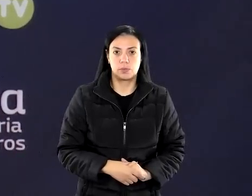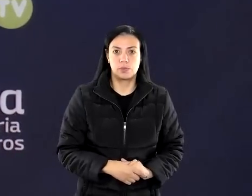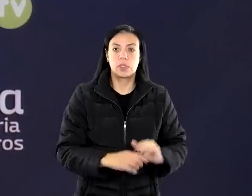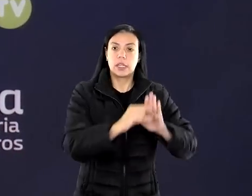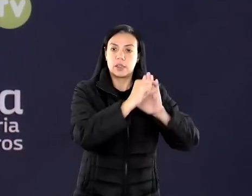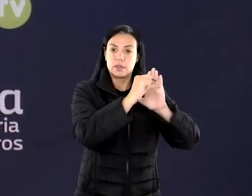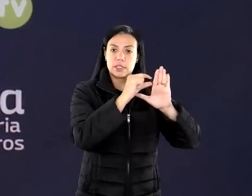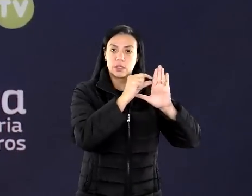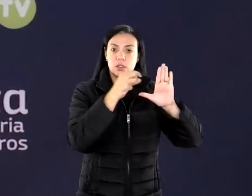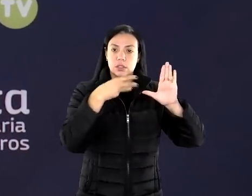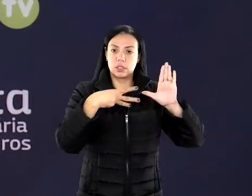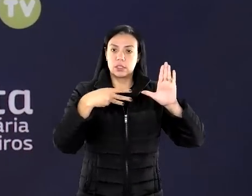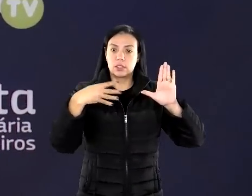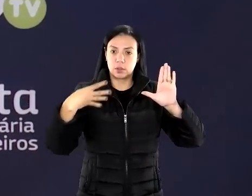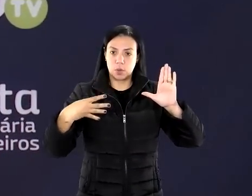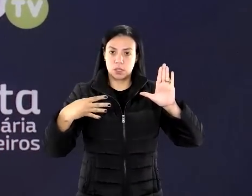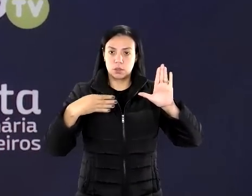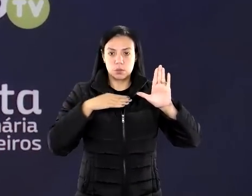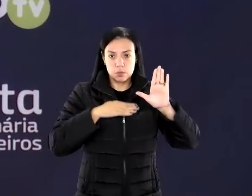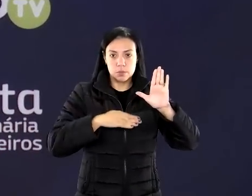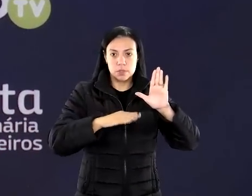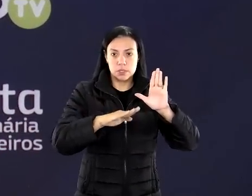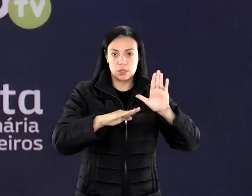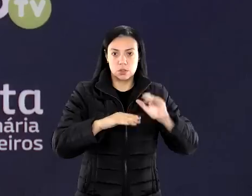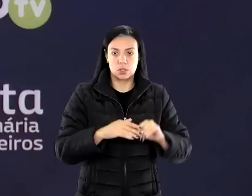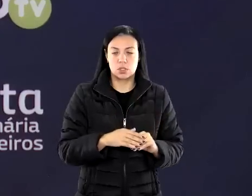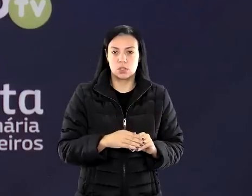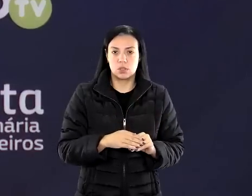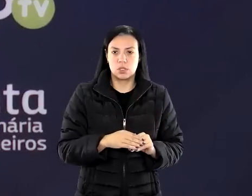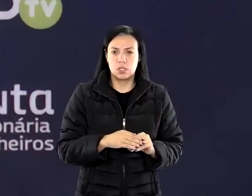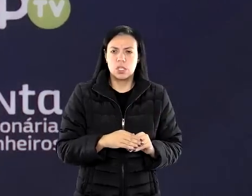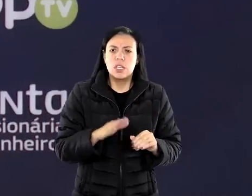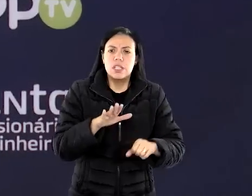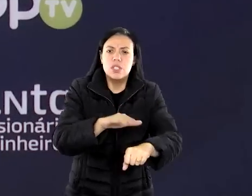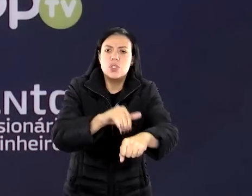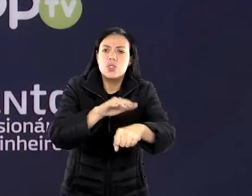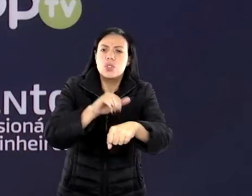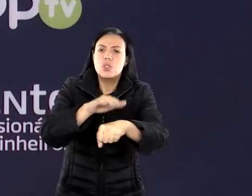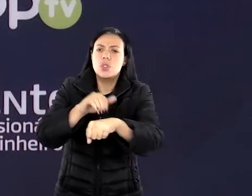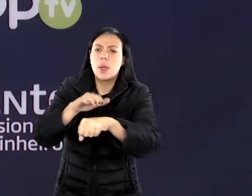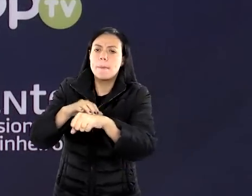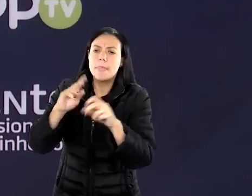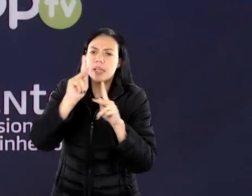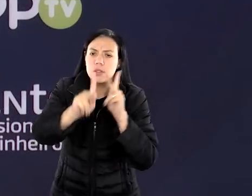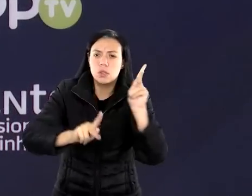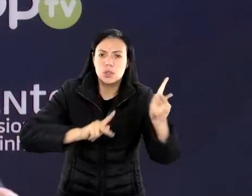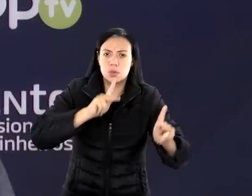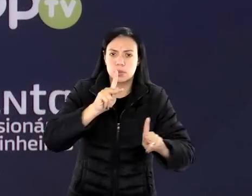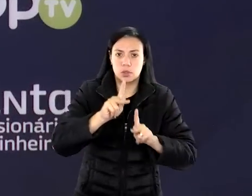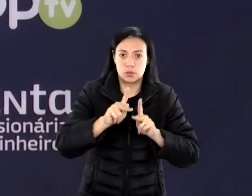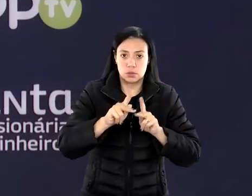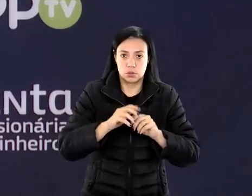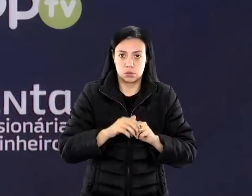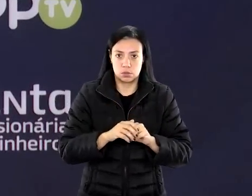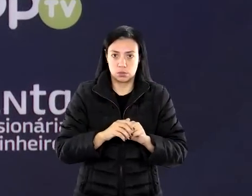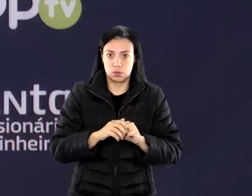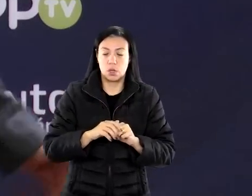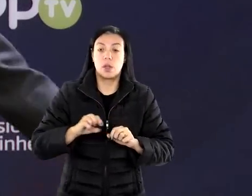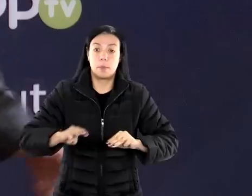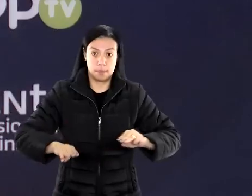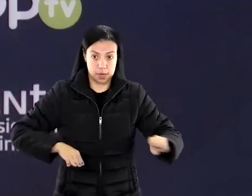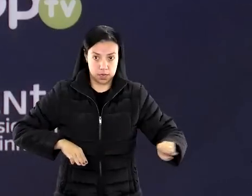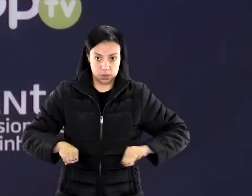Versículo 34 em diante. Então, convocando a multidão, e juntamente, desculpa, Marcos capítulo